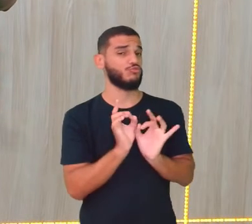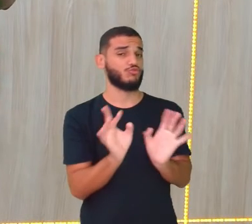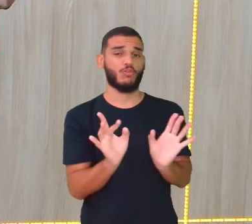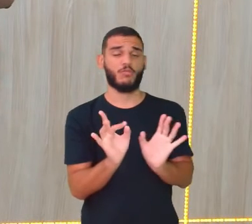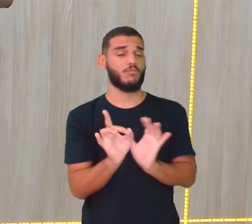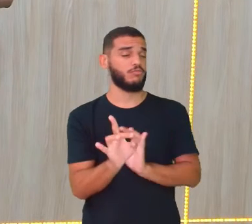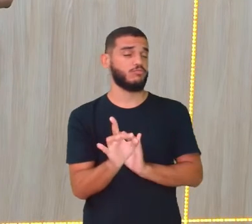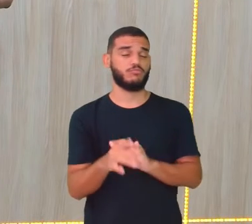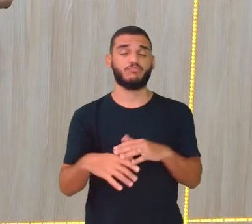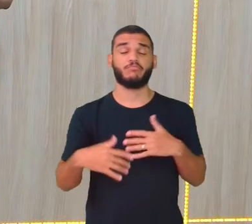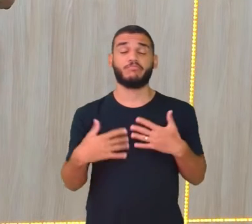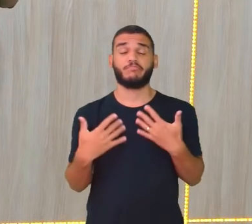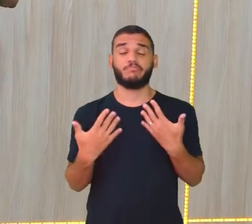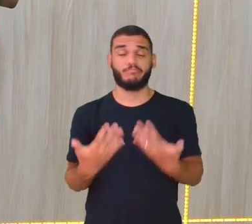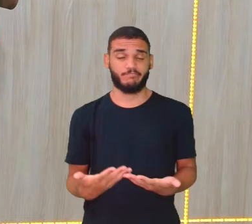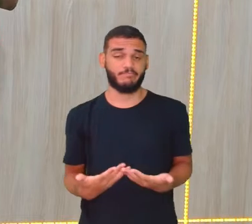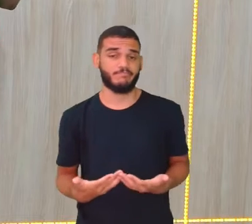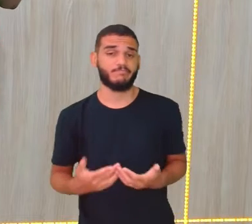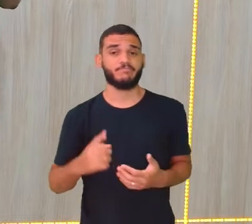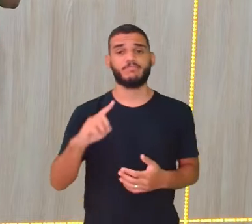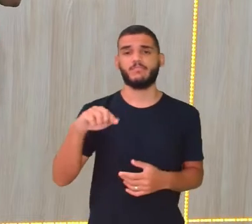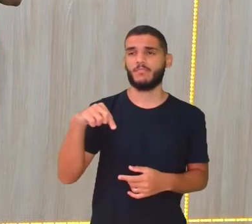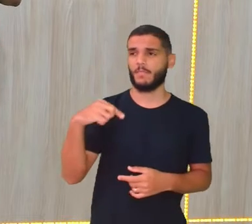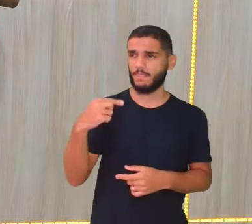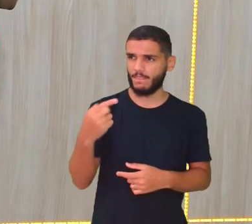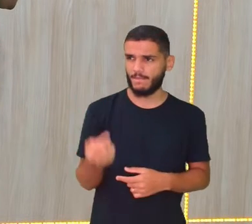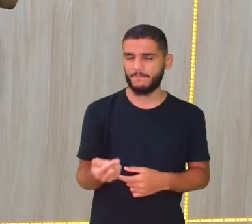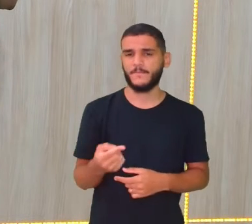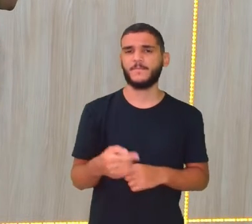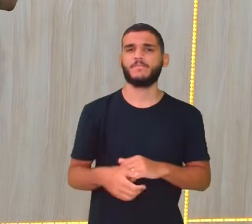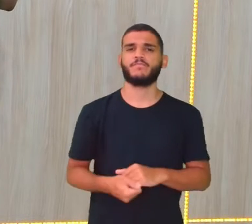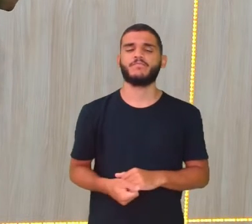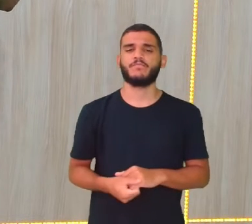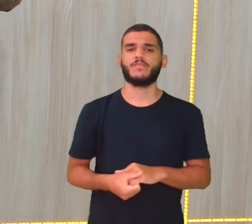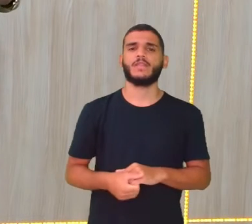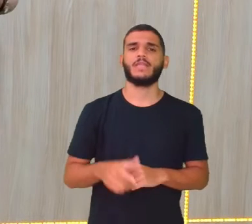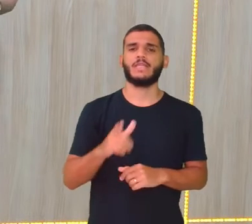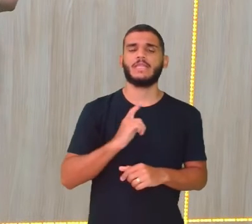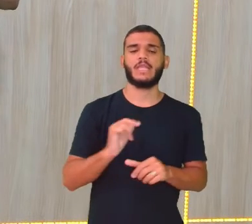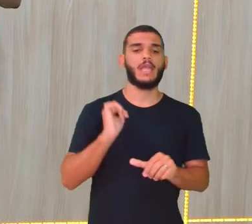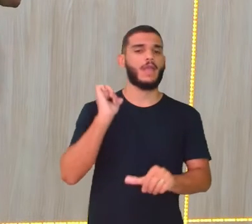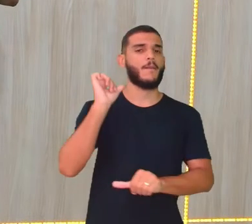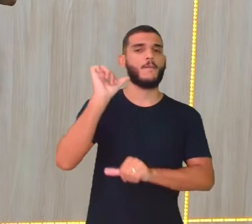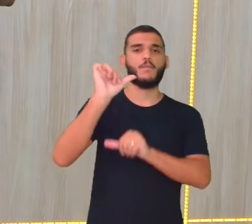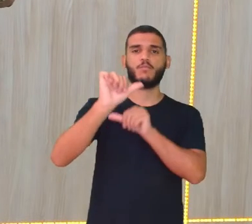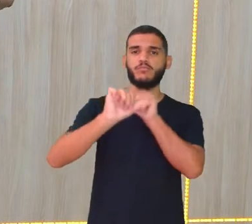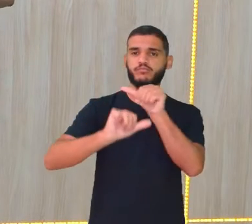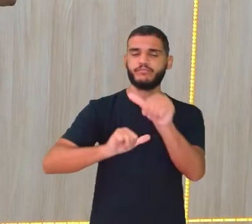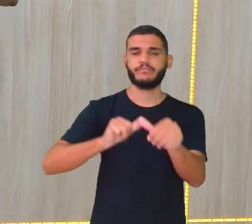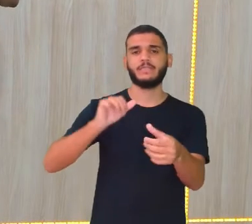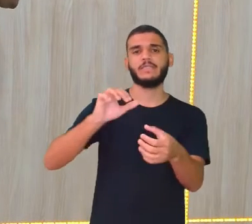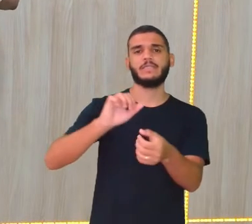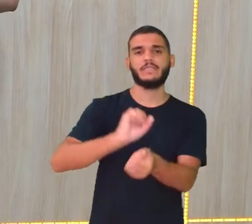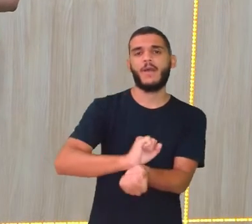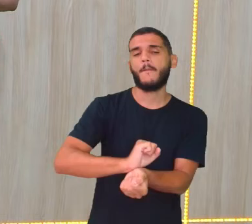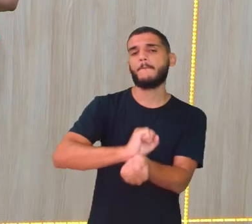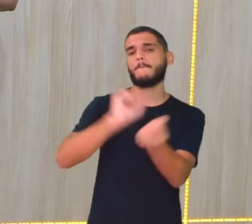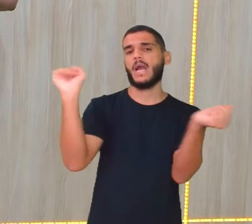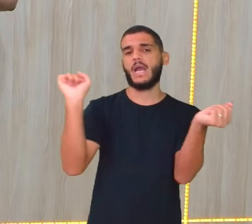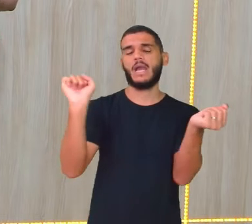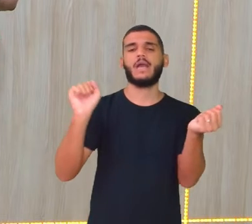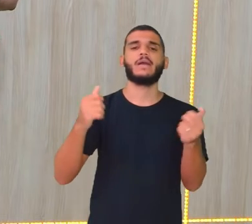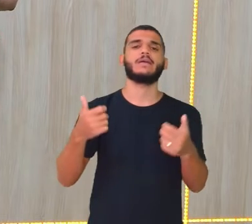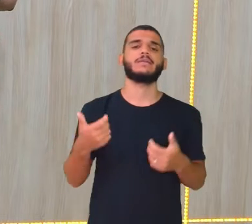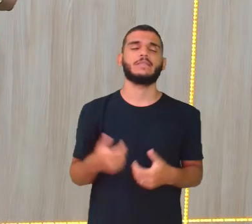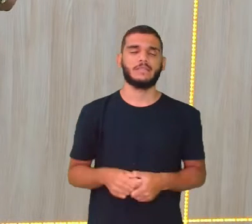né? E aí, depois que vem essa virada toda da abolição, da escravatura e tudo